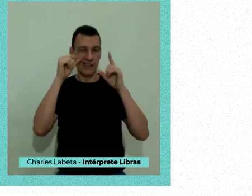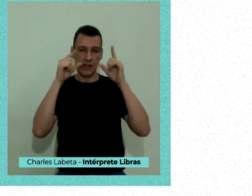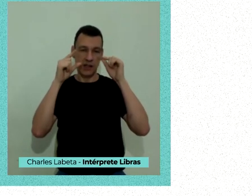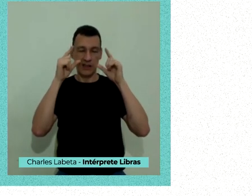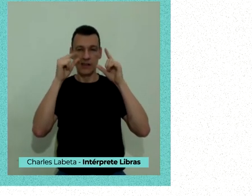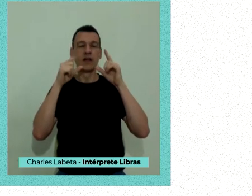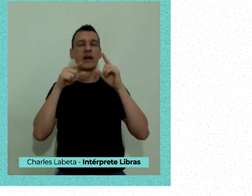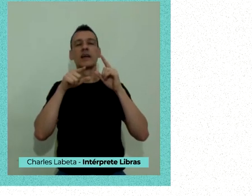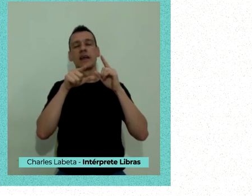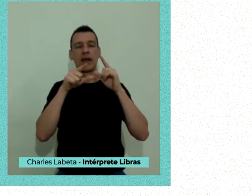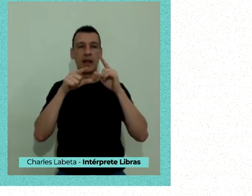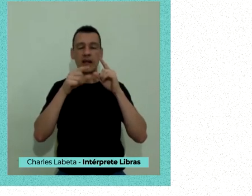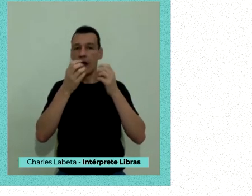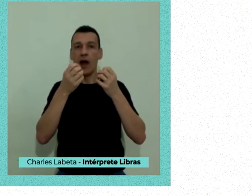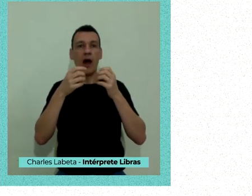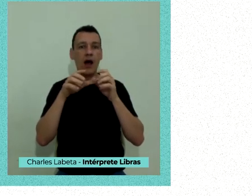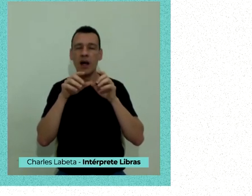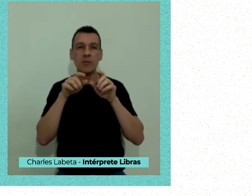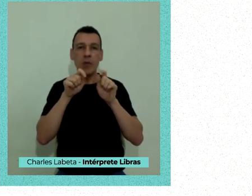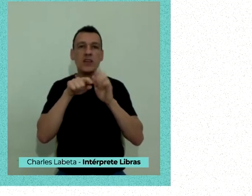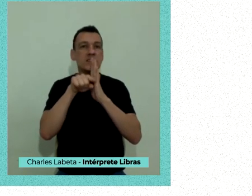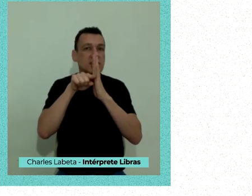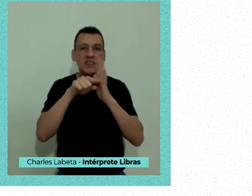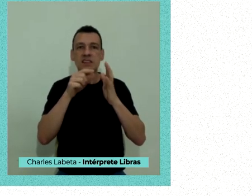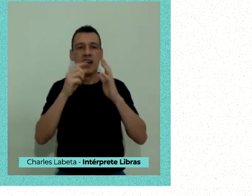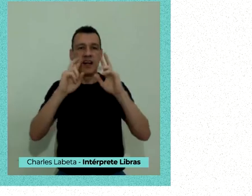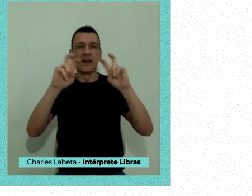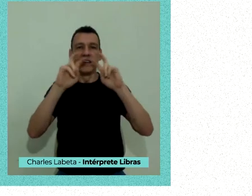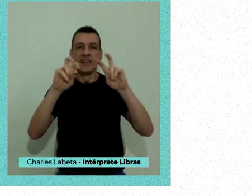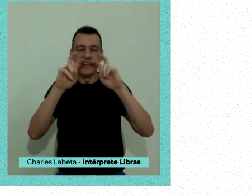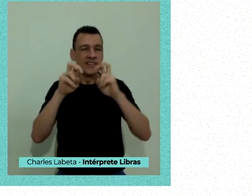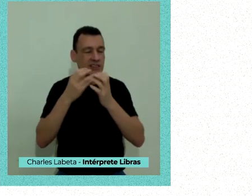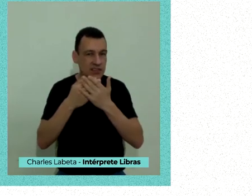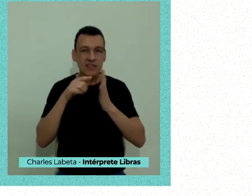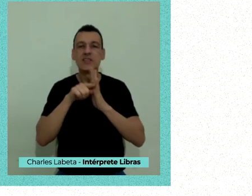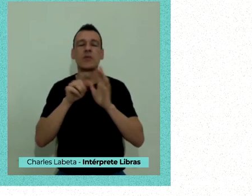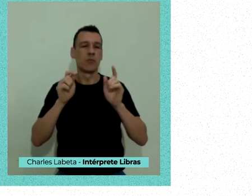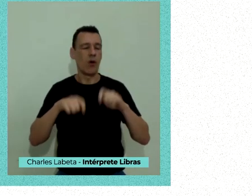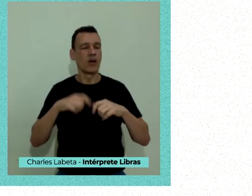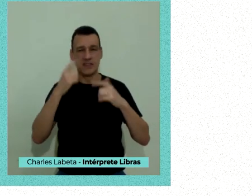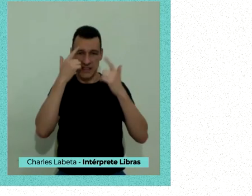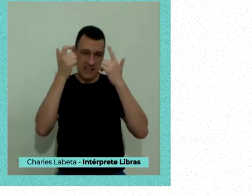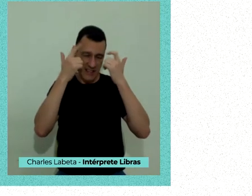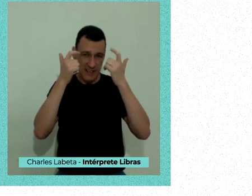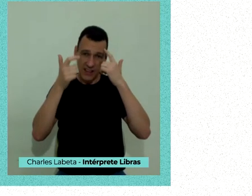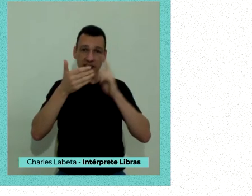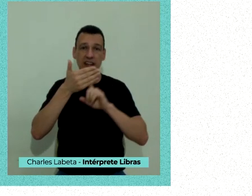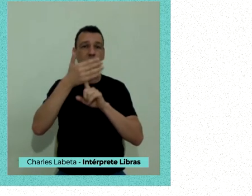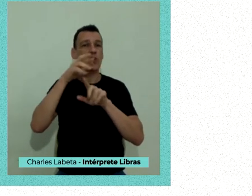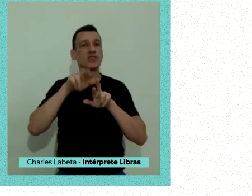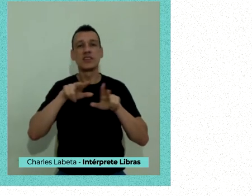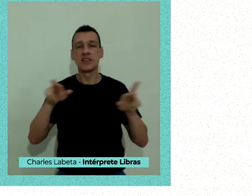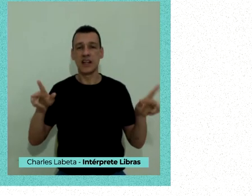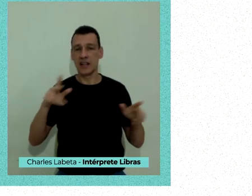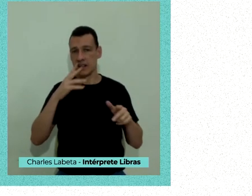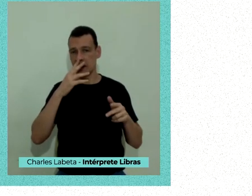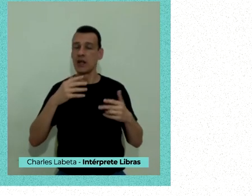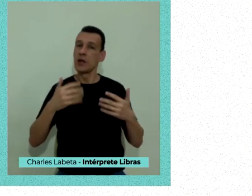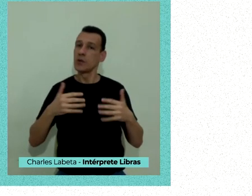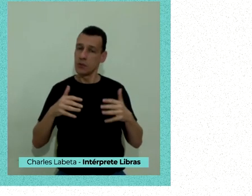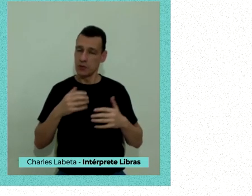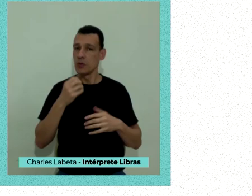ele desenvolve tecnologia hoje. Né? Agora, e a gente comentava que fazer inclusão é um caminho